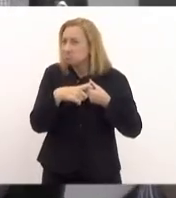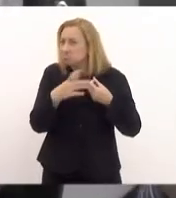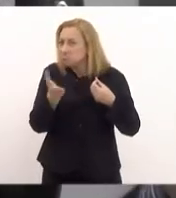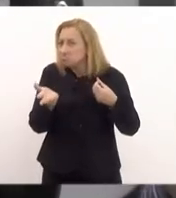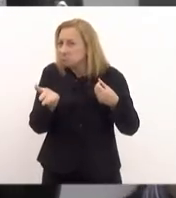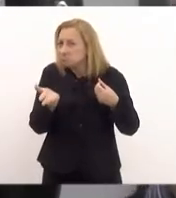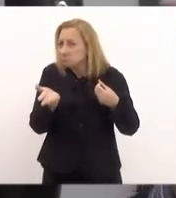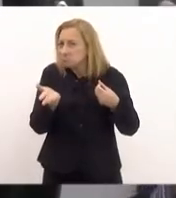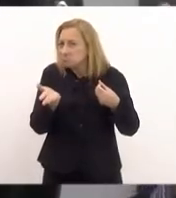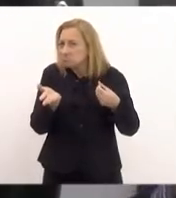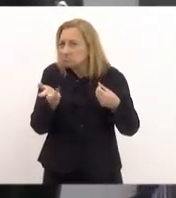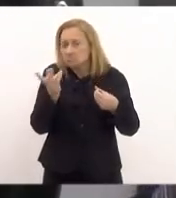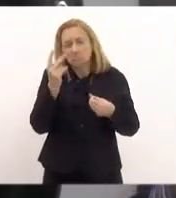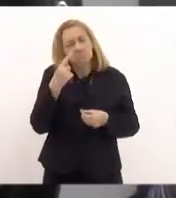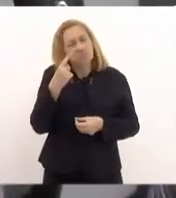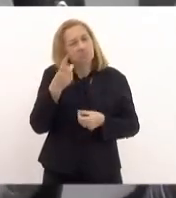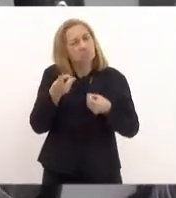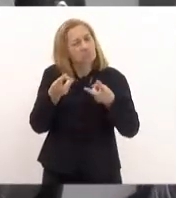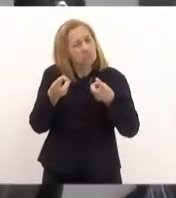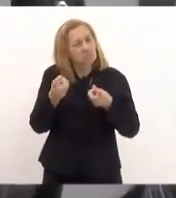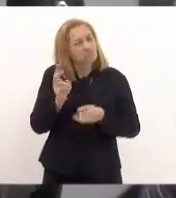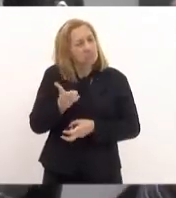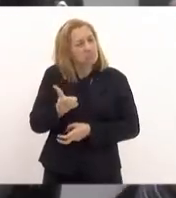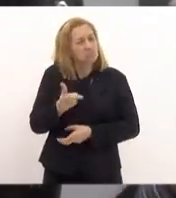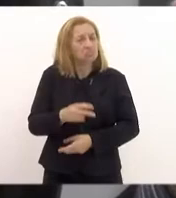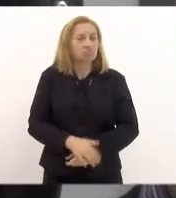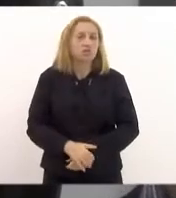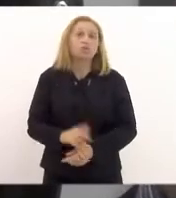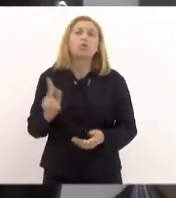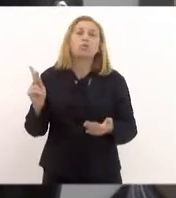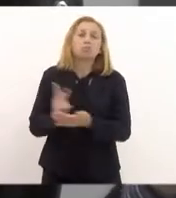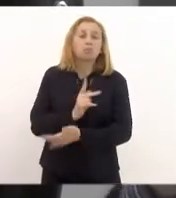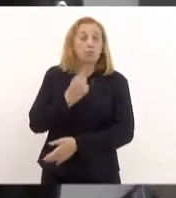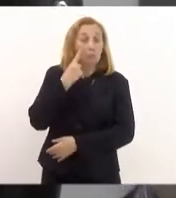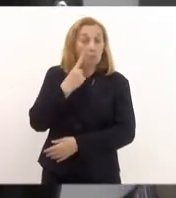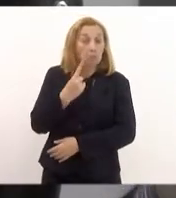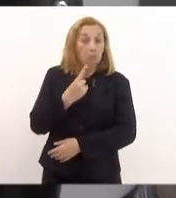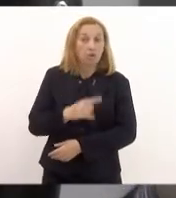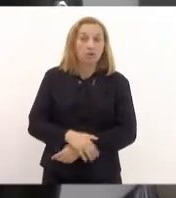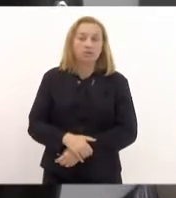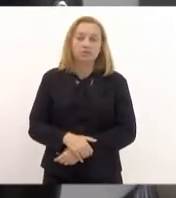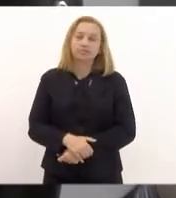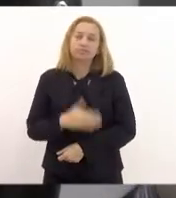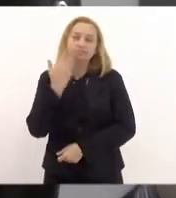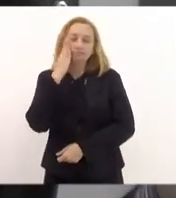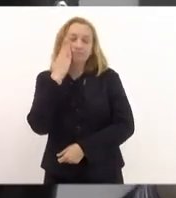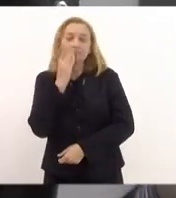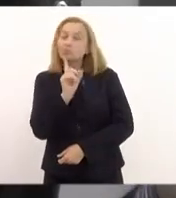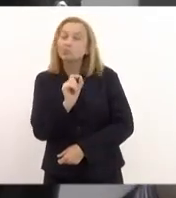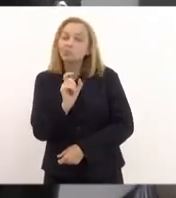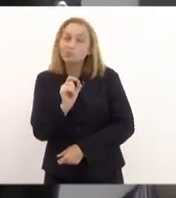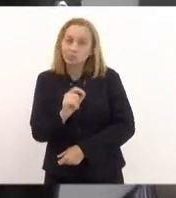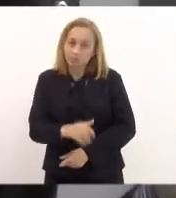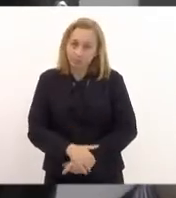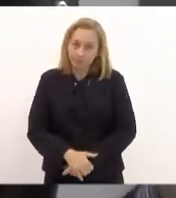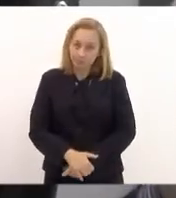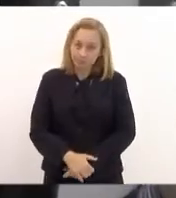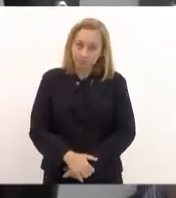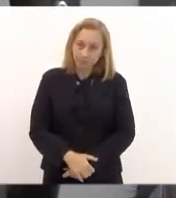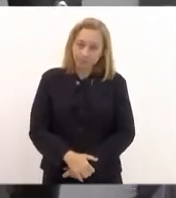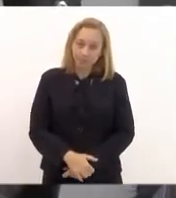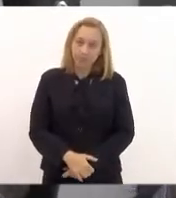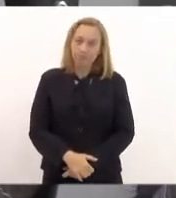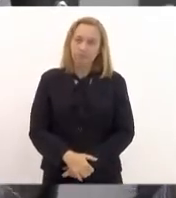Então, eu sempre via, olha, isso aí, o que acontece é o seguinte, veja bem, olha, compreende as margens